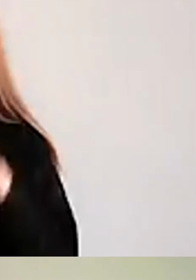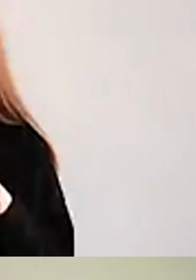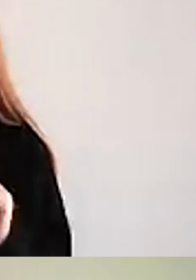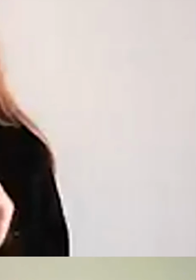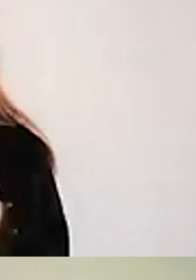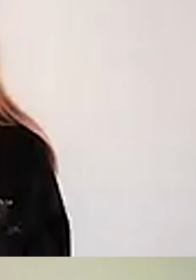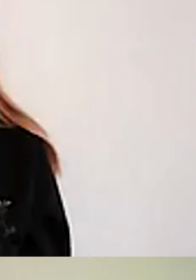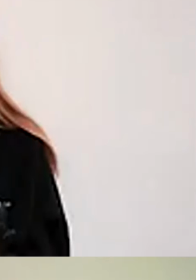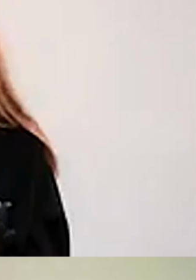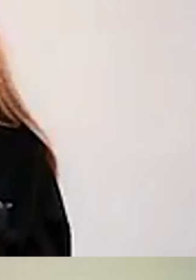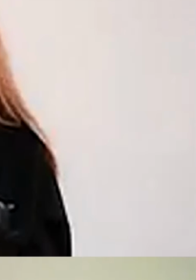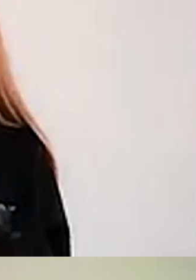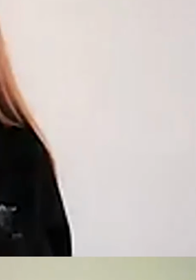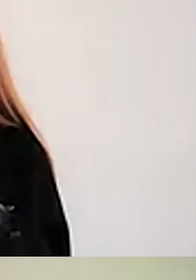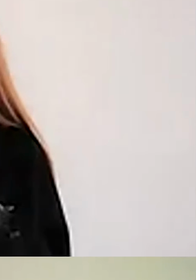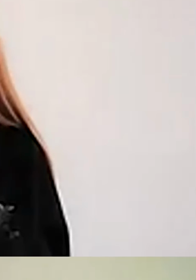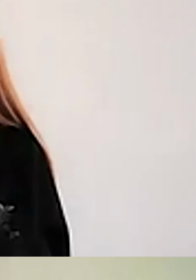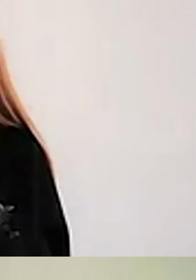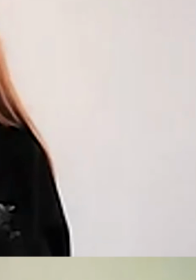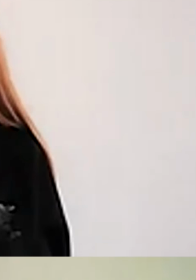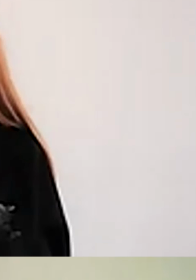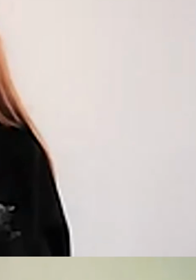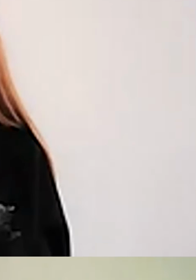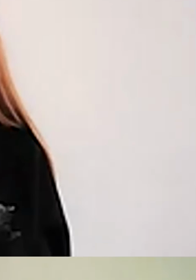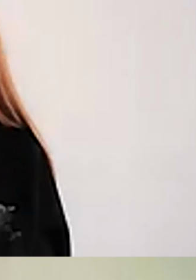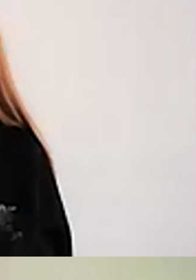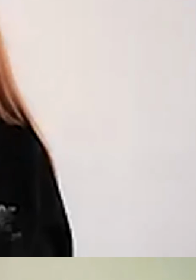okay. Desculpa e só. Dr. Paulo, eu acho que se